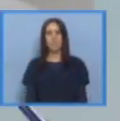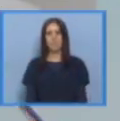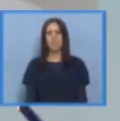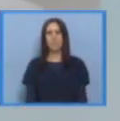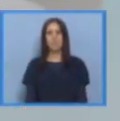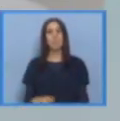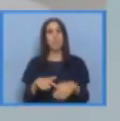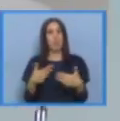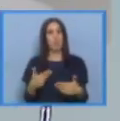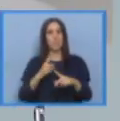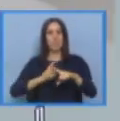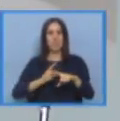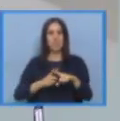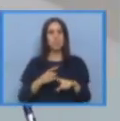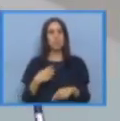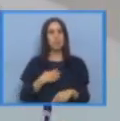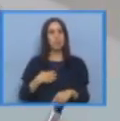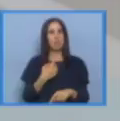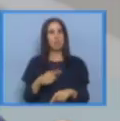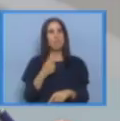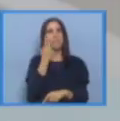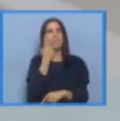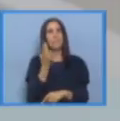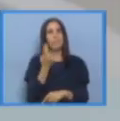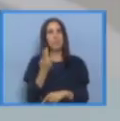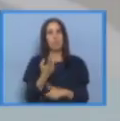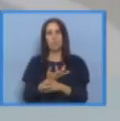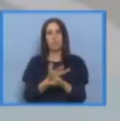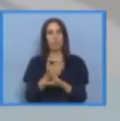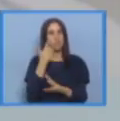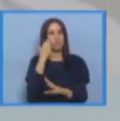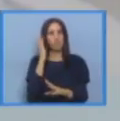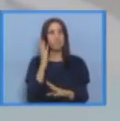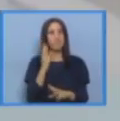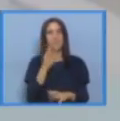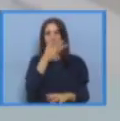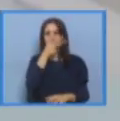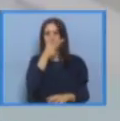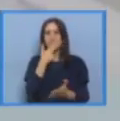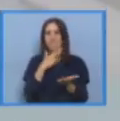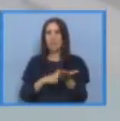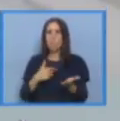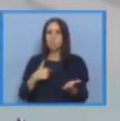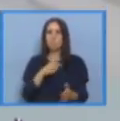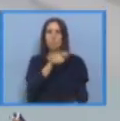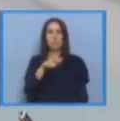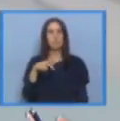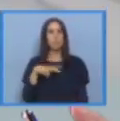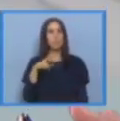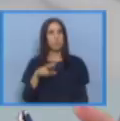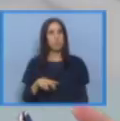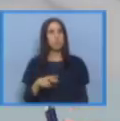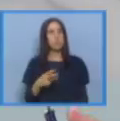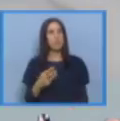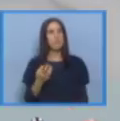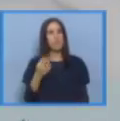agência.eclesia.pt. Agora a Grécia e o drama das vidas que o fogo levou, uma realidade infelizmente conhecida dos portugueses, que